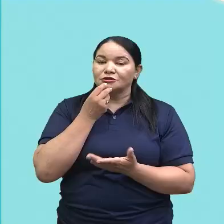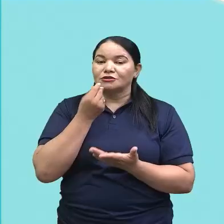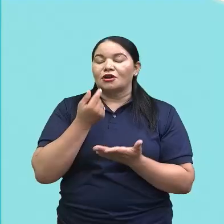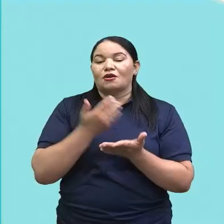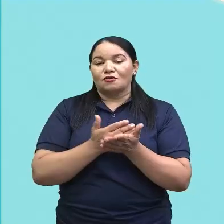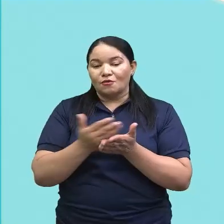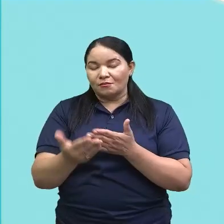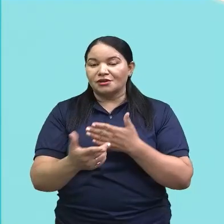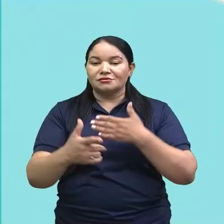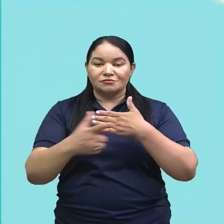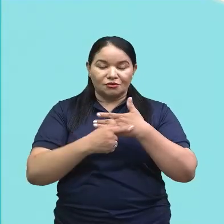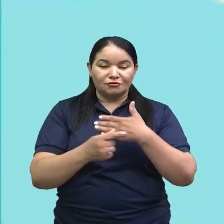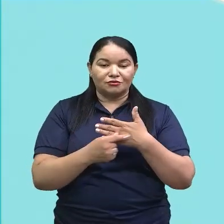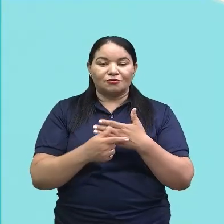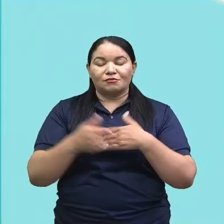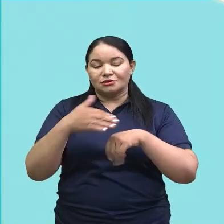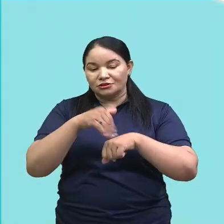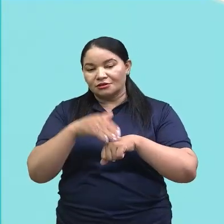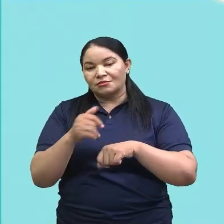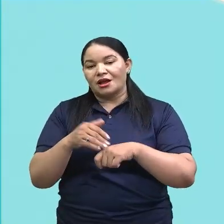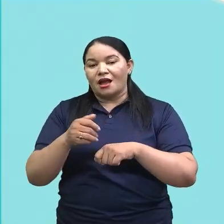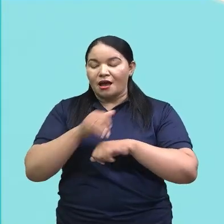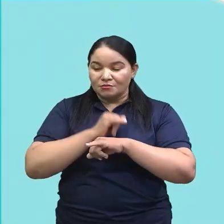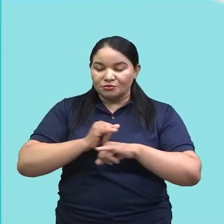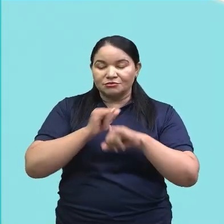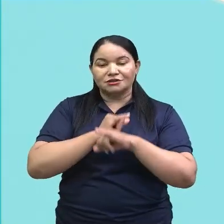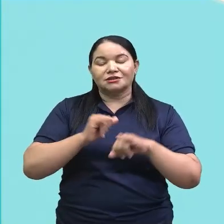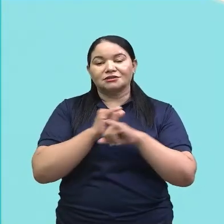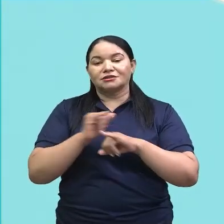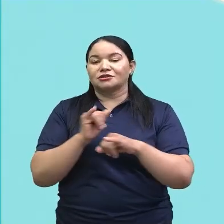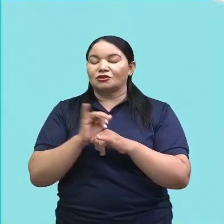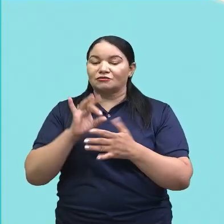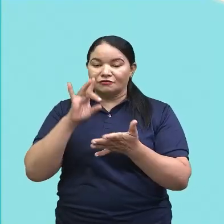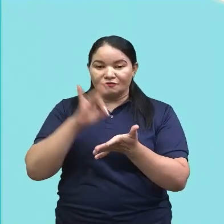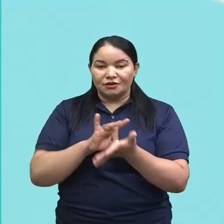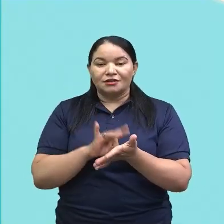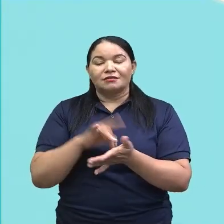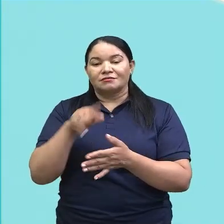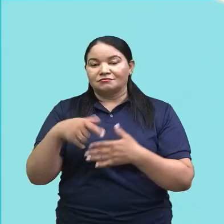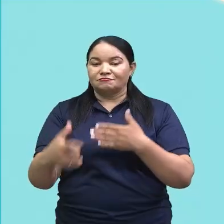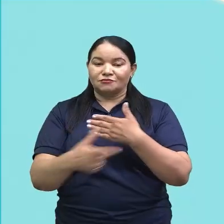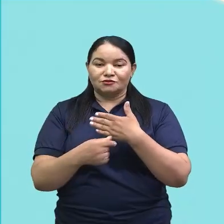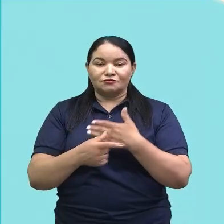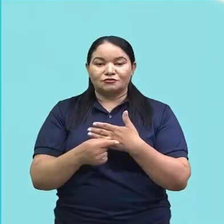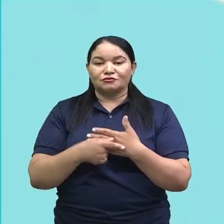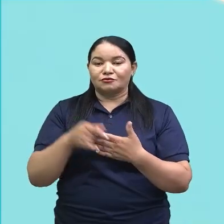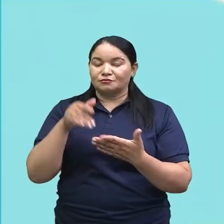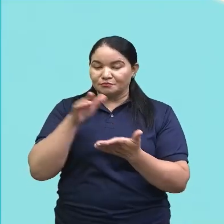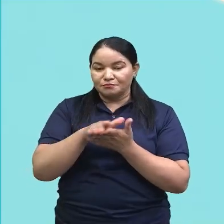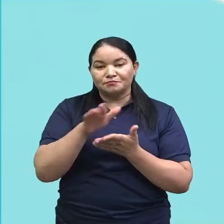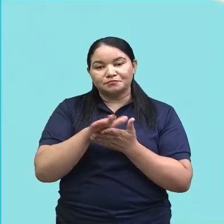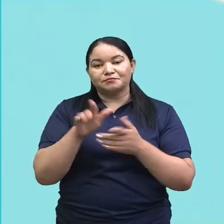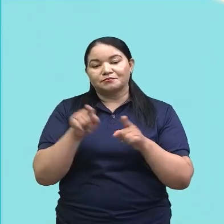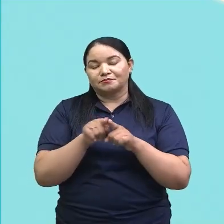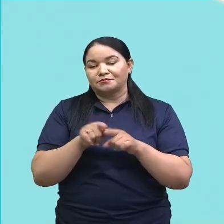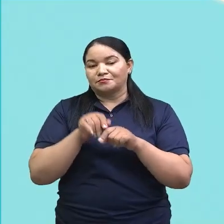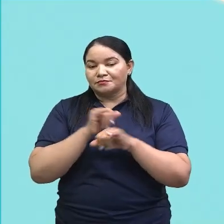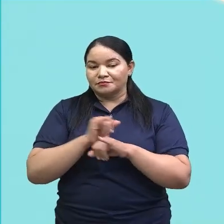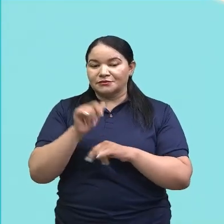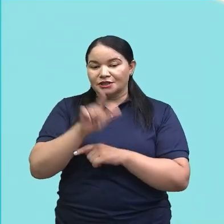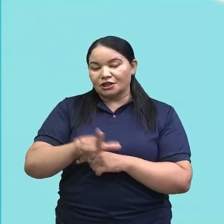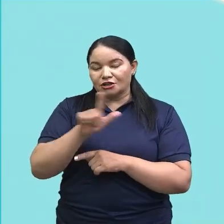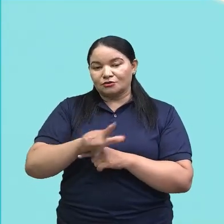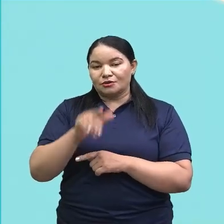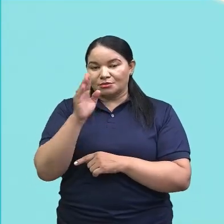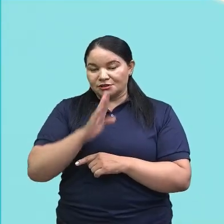Começaram a chamá-lo para que ele pudesse fazer publicações de fato como autor, né, da literatura brasileira, tá